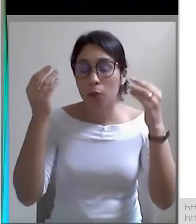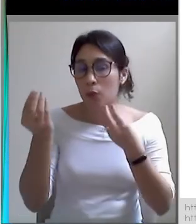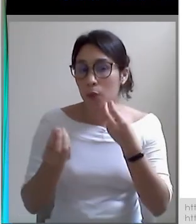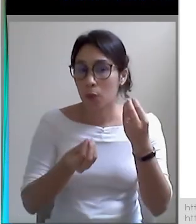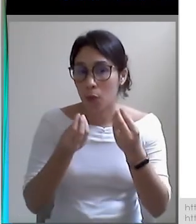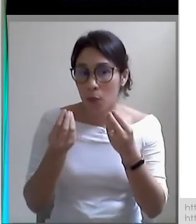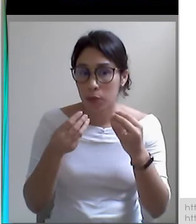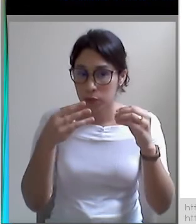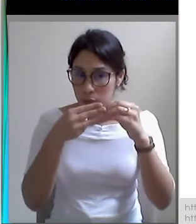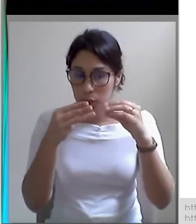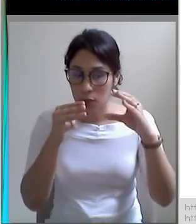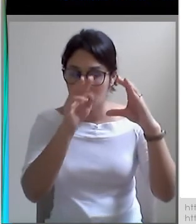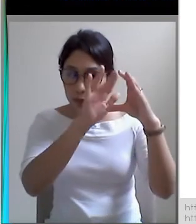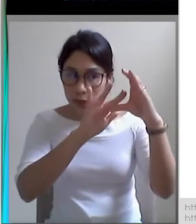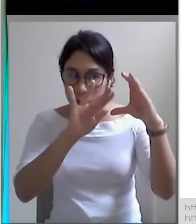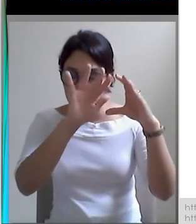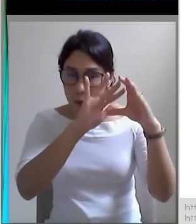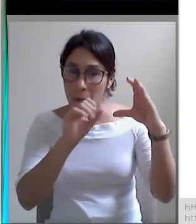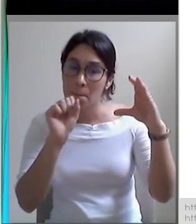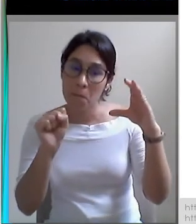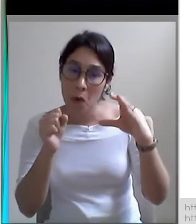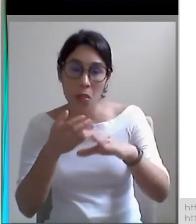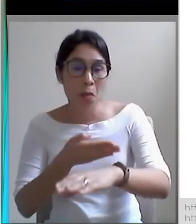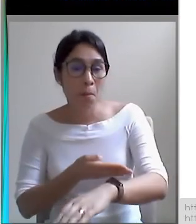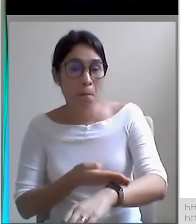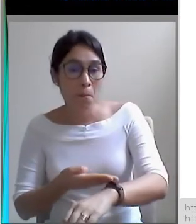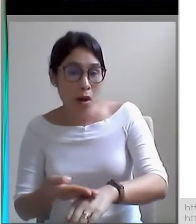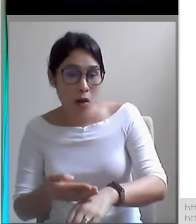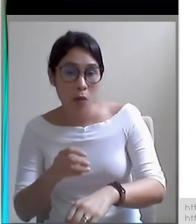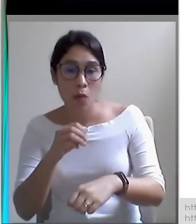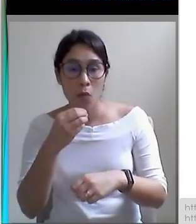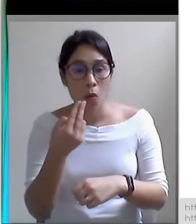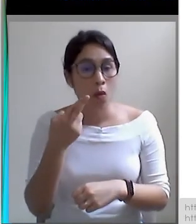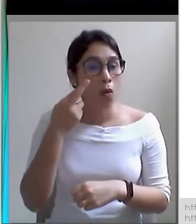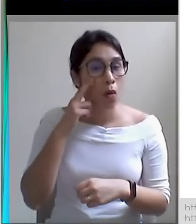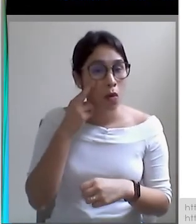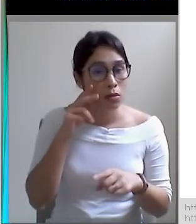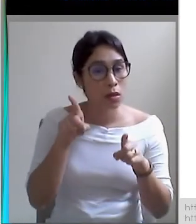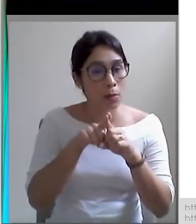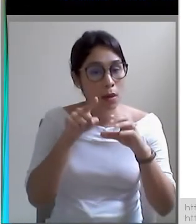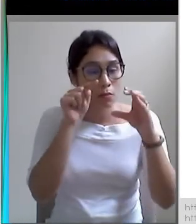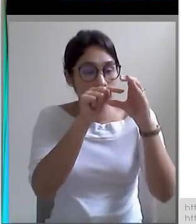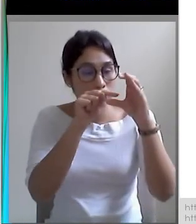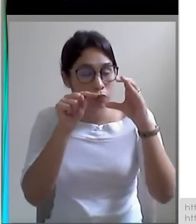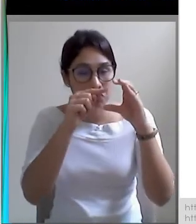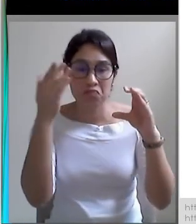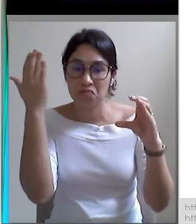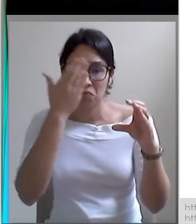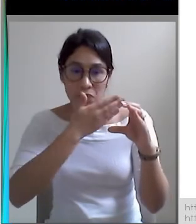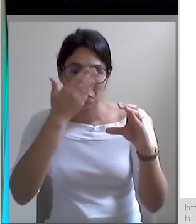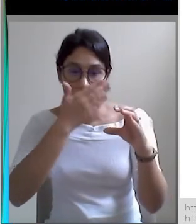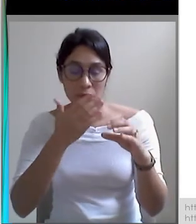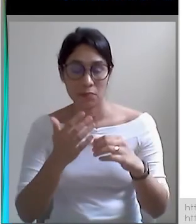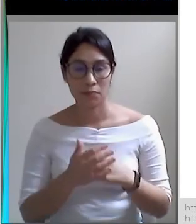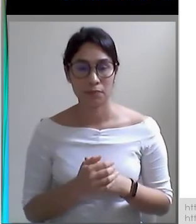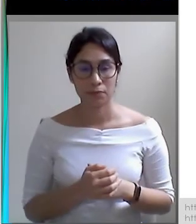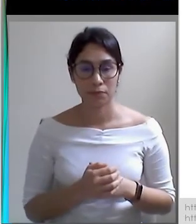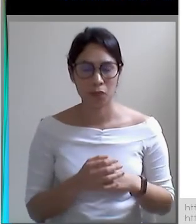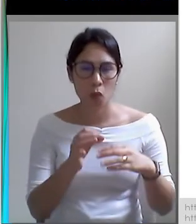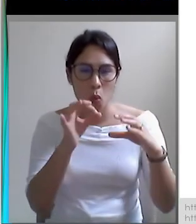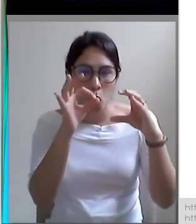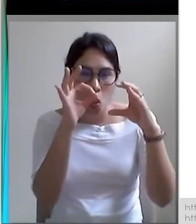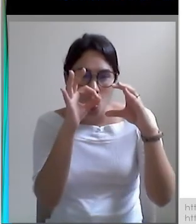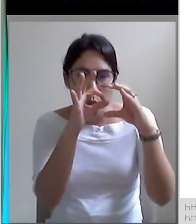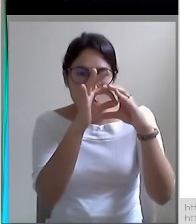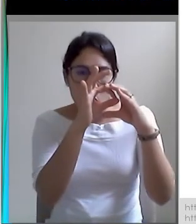Em equinos, o citoplasma pode apresentar-se branco ou rosáceo e os grânulos não são visíveis.